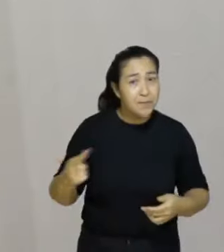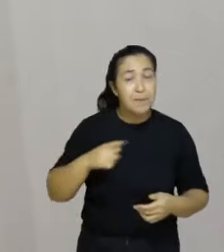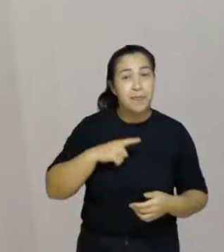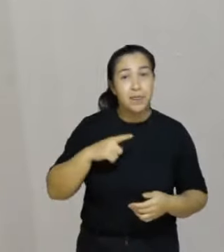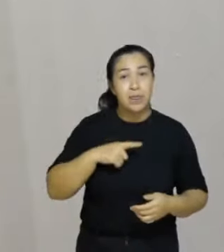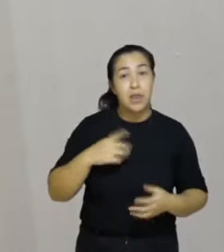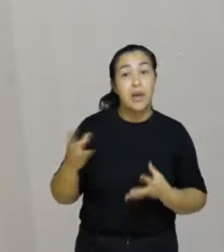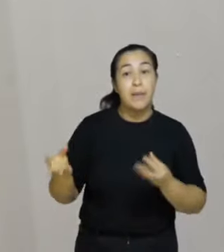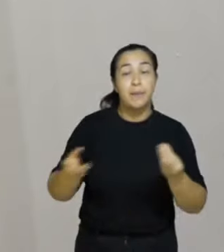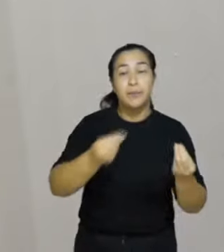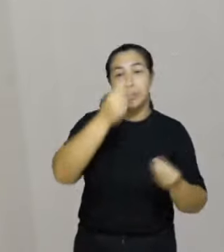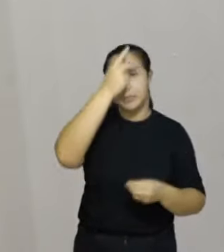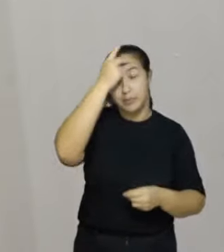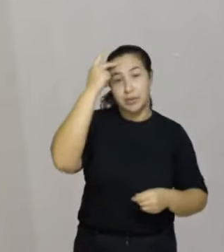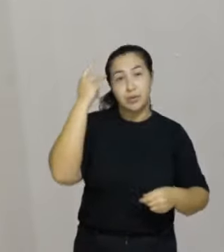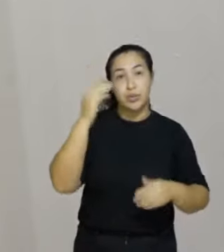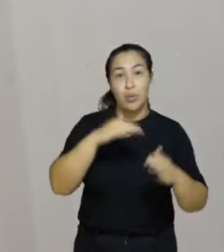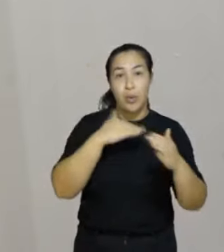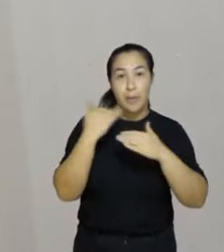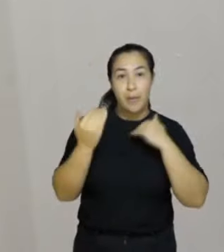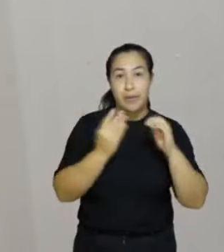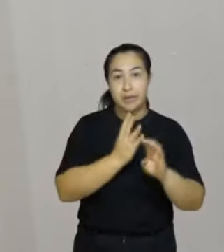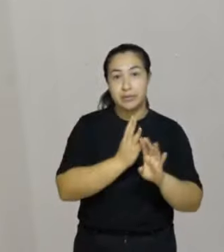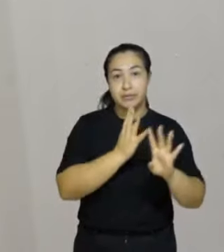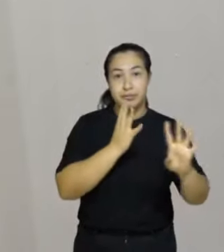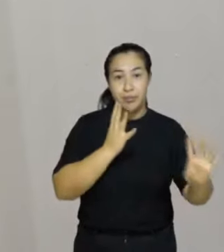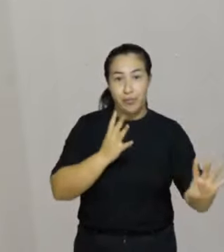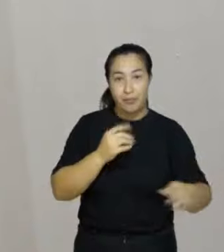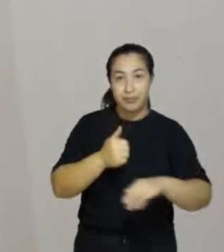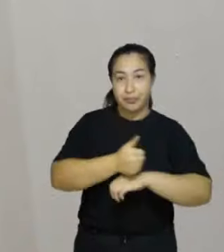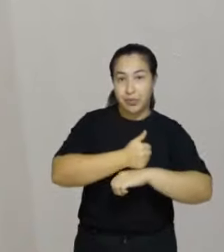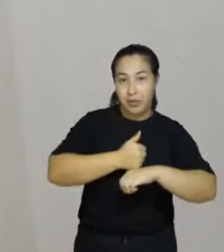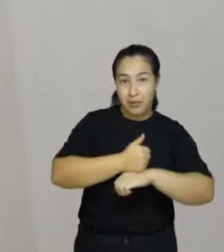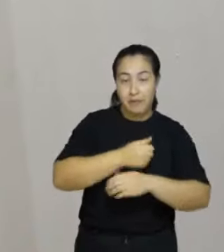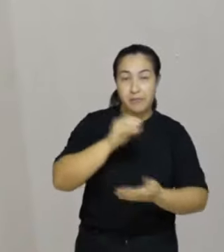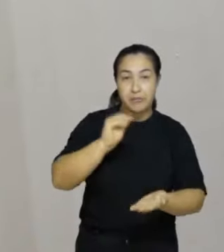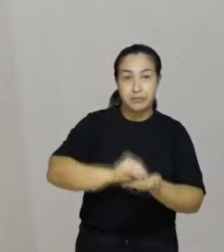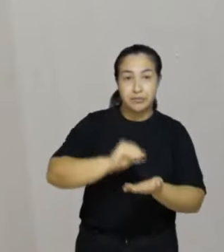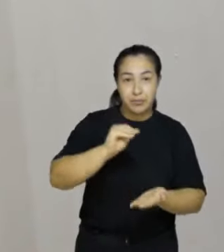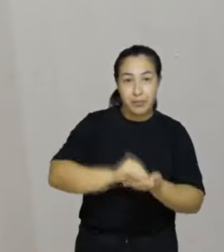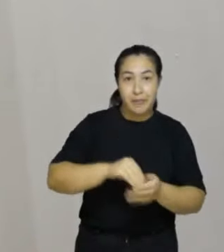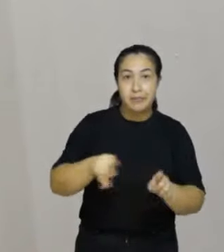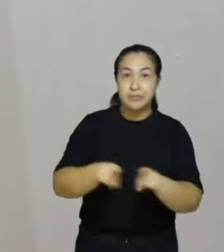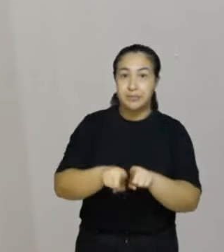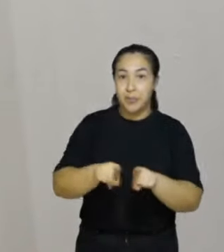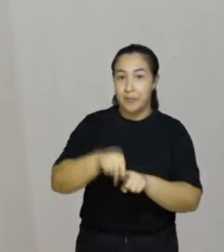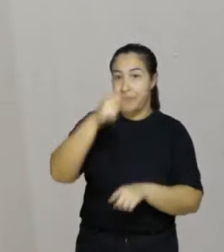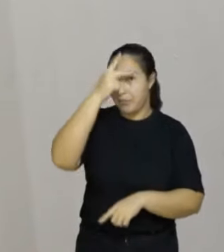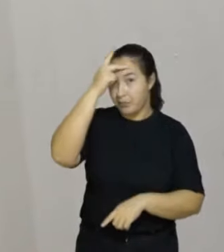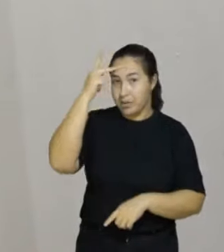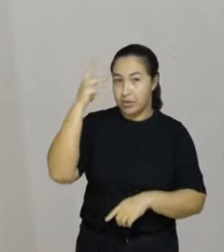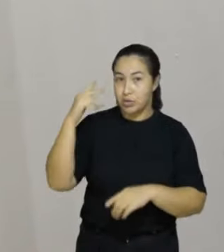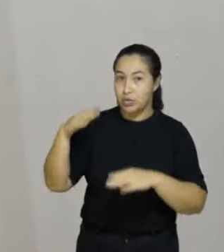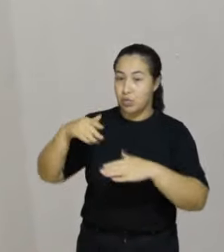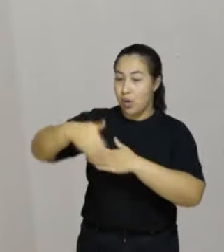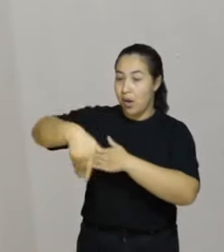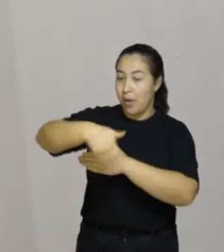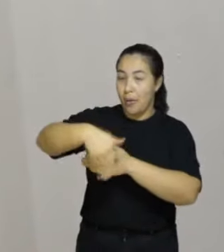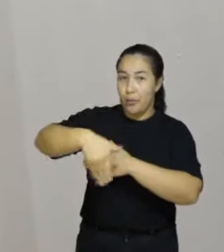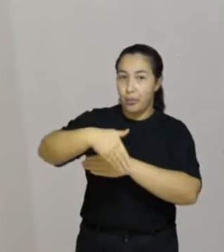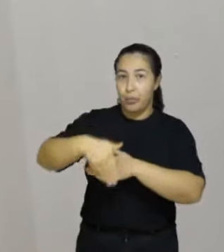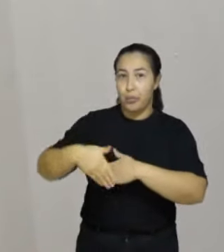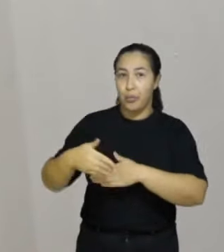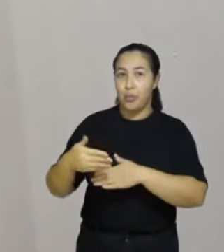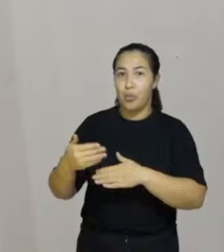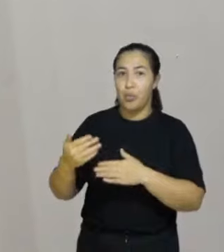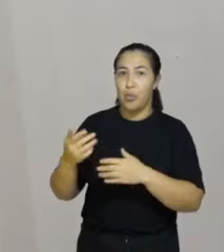na fila dos hospitais, sem remédios, brasileiros morando nas ruas, passando fome ou sobrevivendo